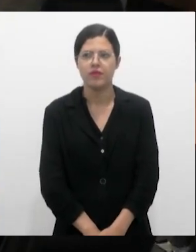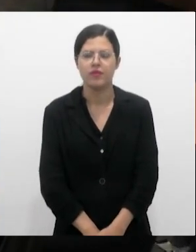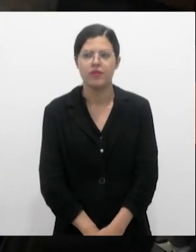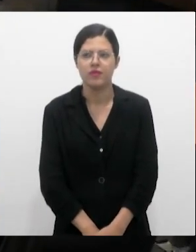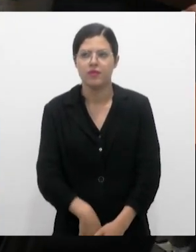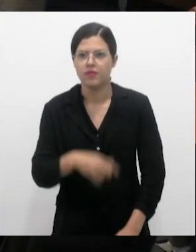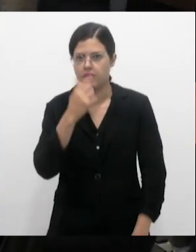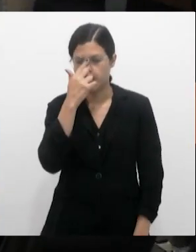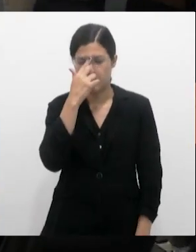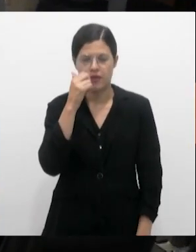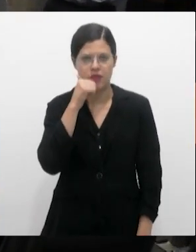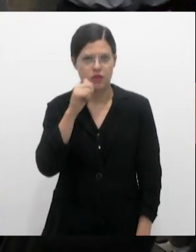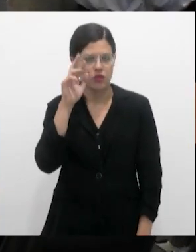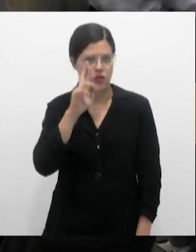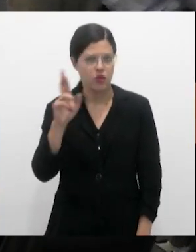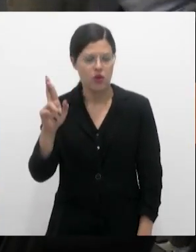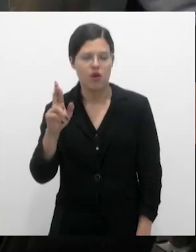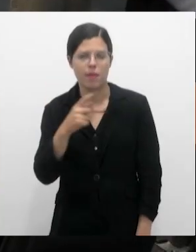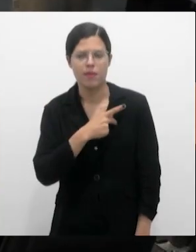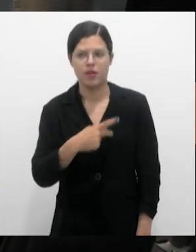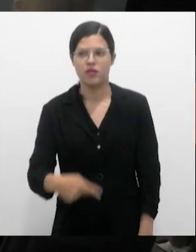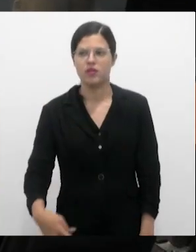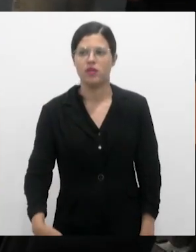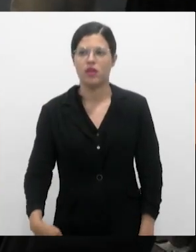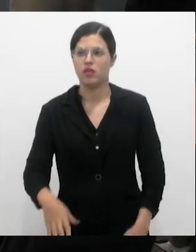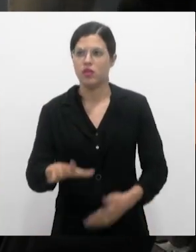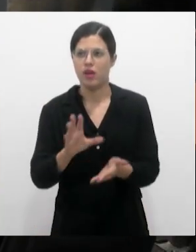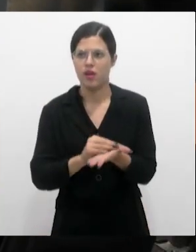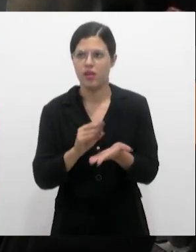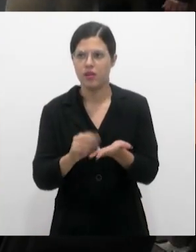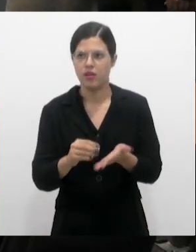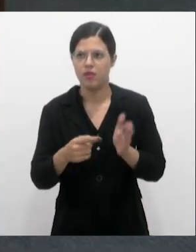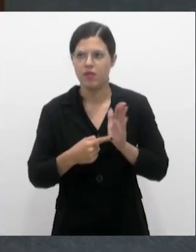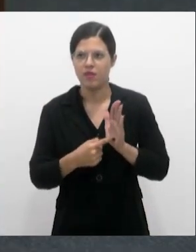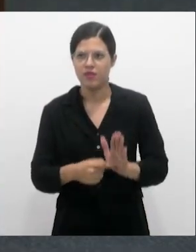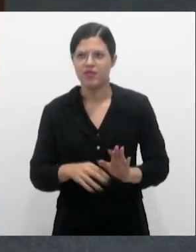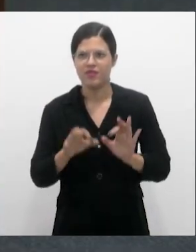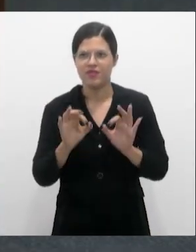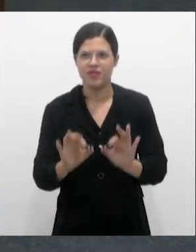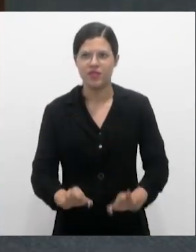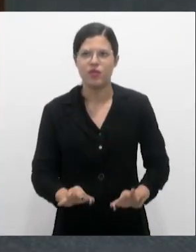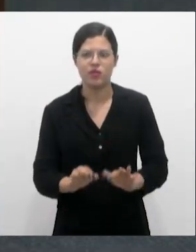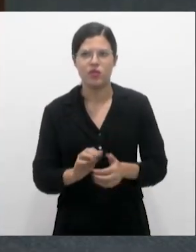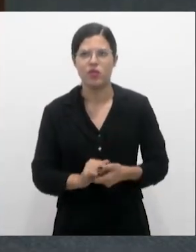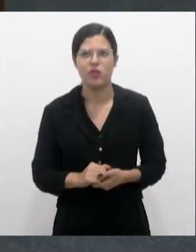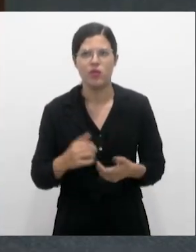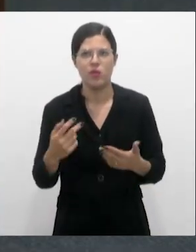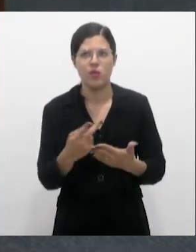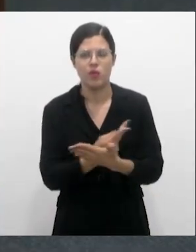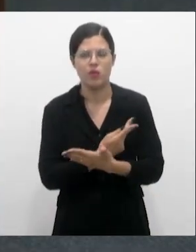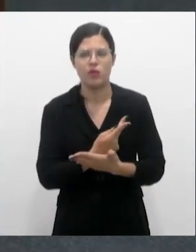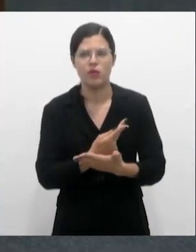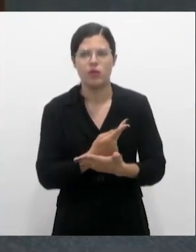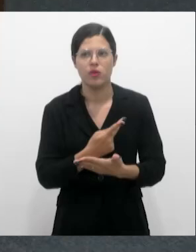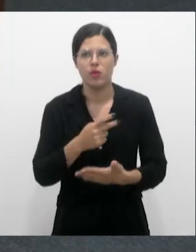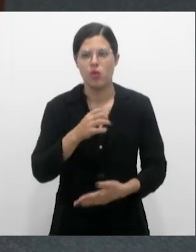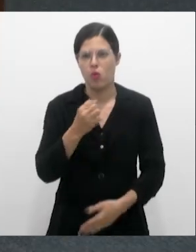Senhora presidente, a ata reflete com exatidão o ocorrido